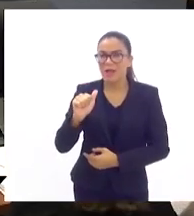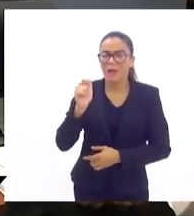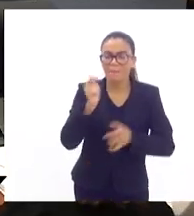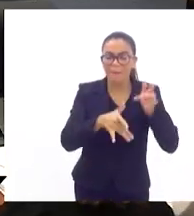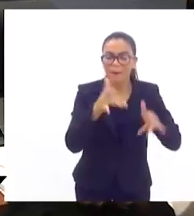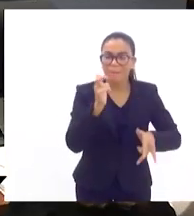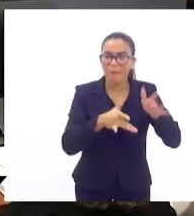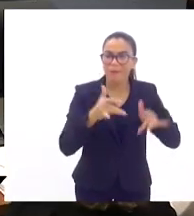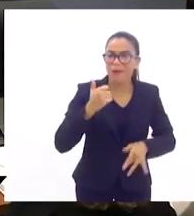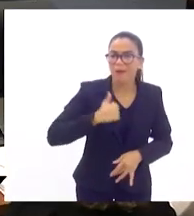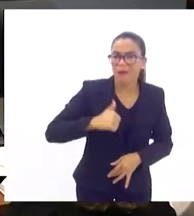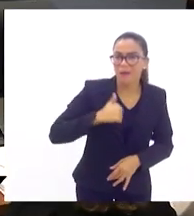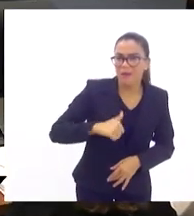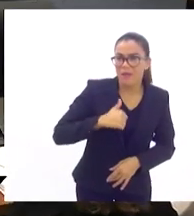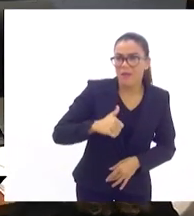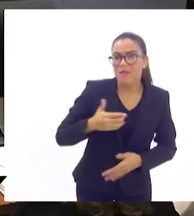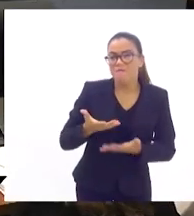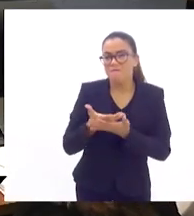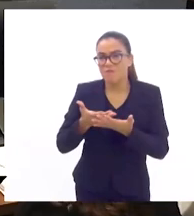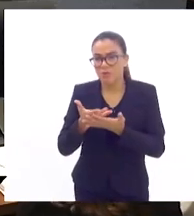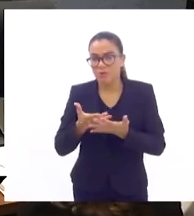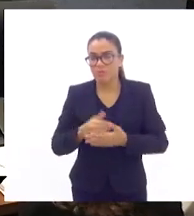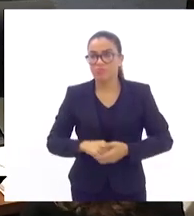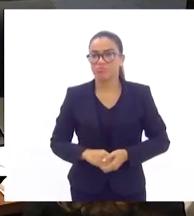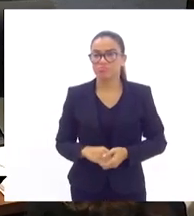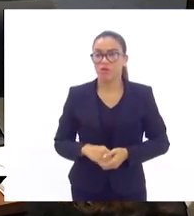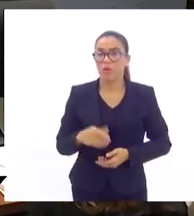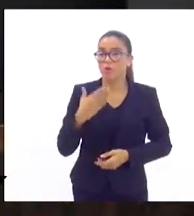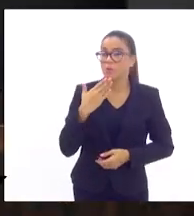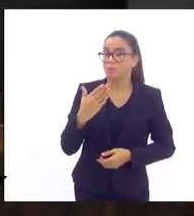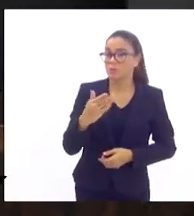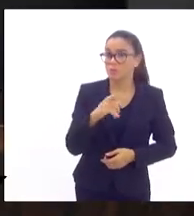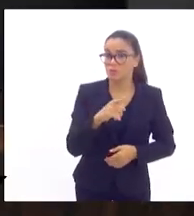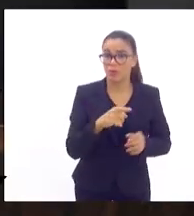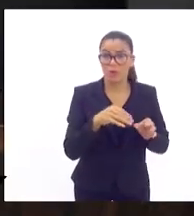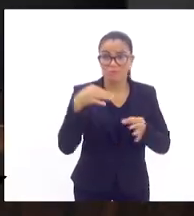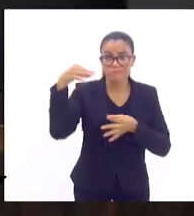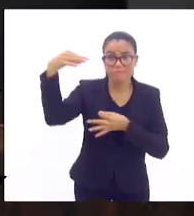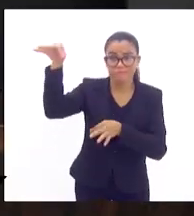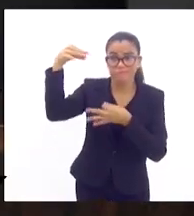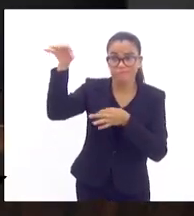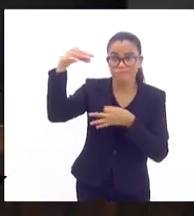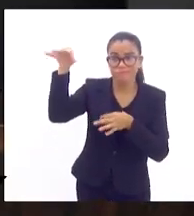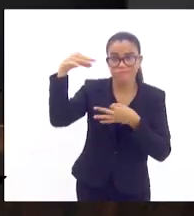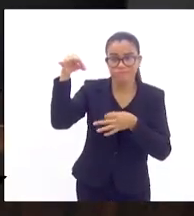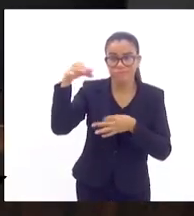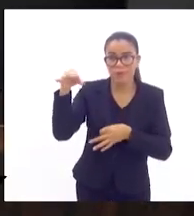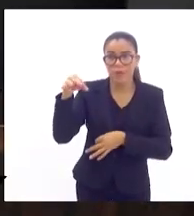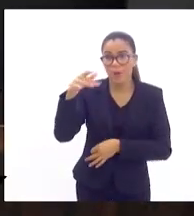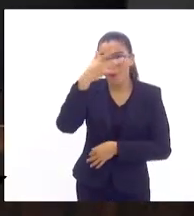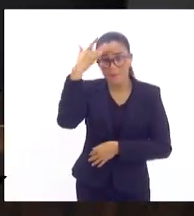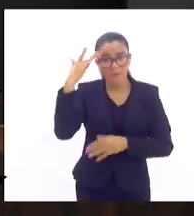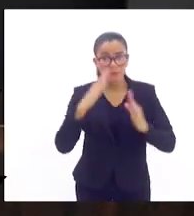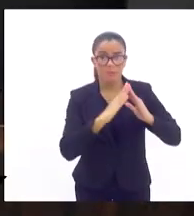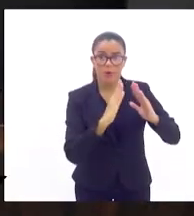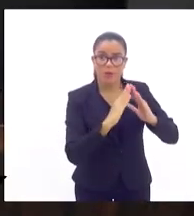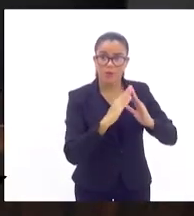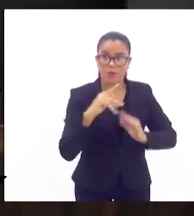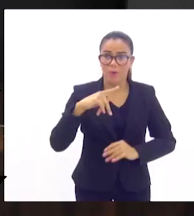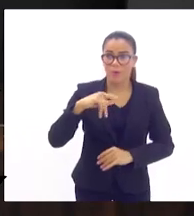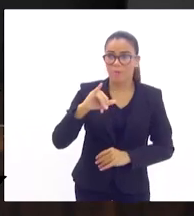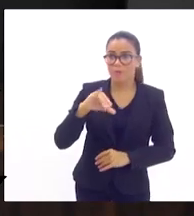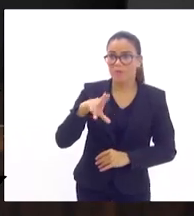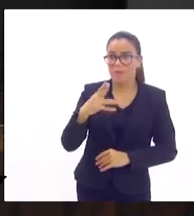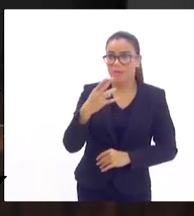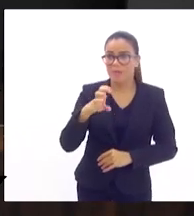essa questão. Estou aqui com um pedido recente. Morador de Pinheiral foi na agência, pediu para poder fazer a instalação do esgoto,